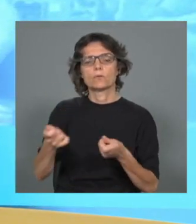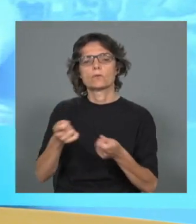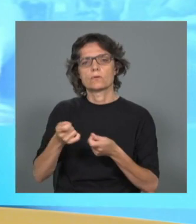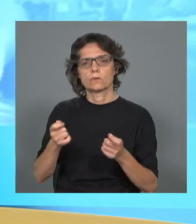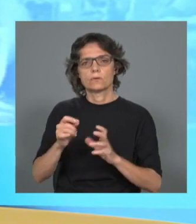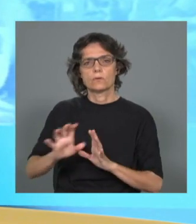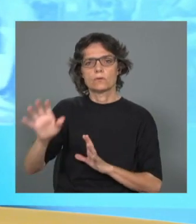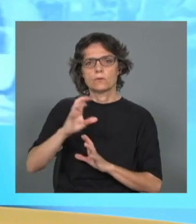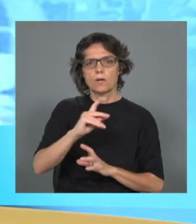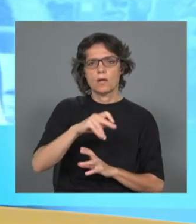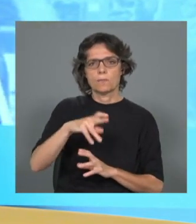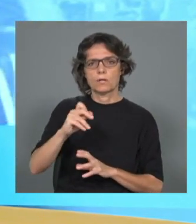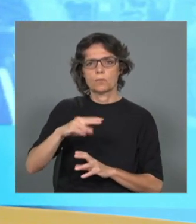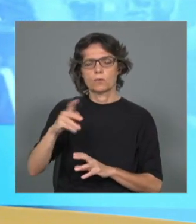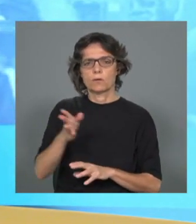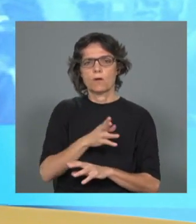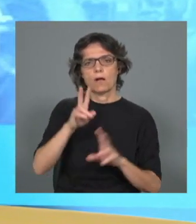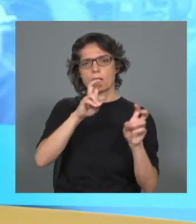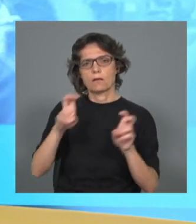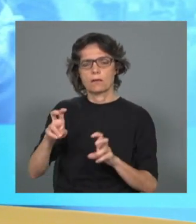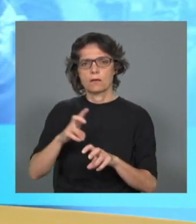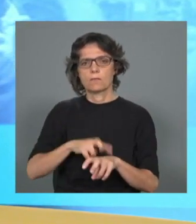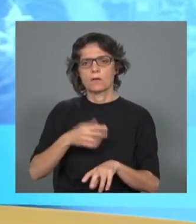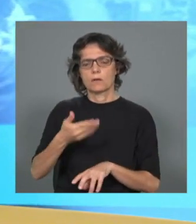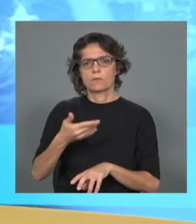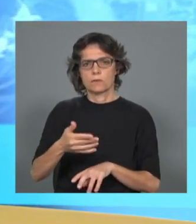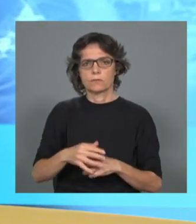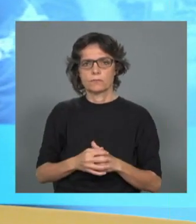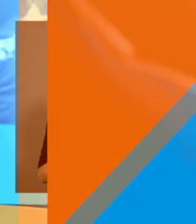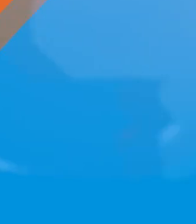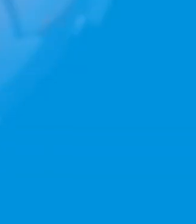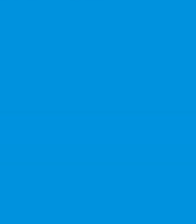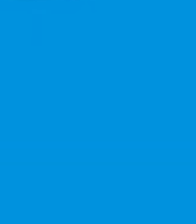Monteiro. Antes, destacamos outros temas que marcam a atualidade.